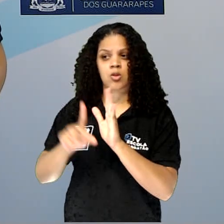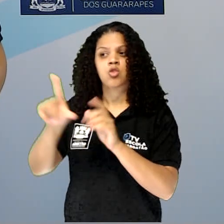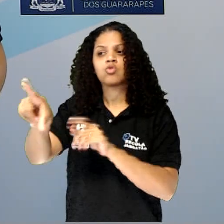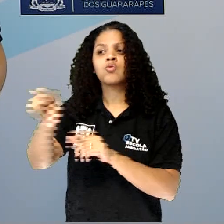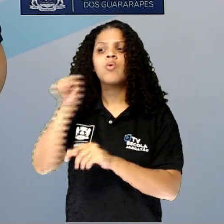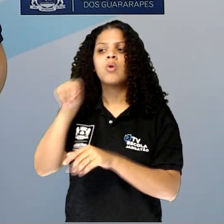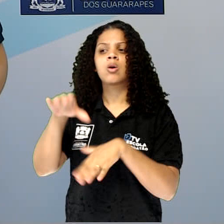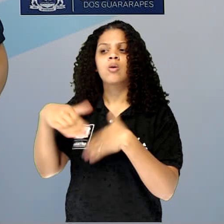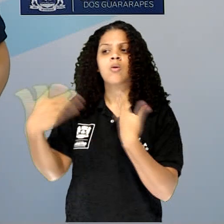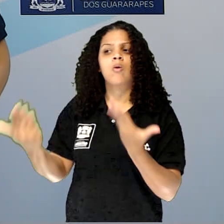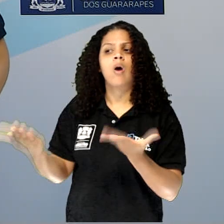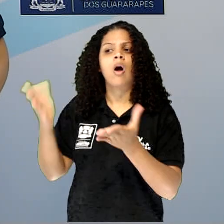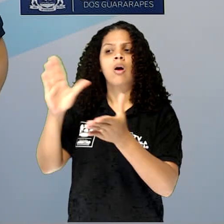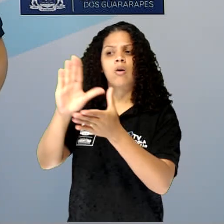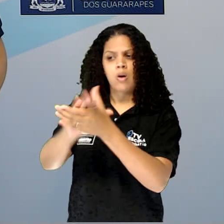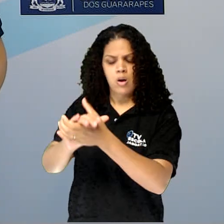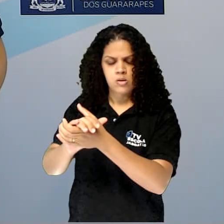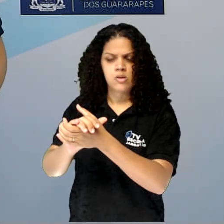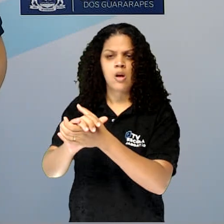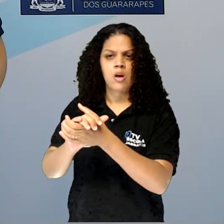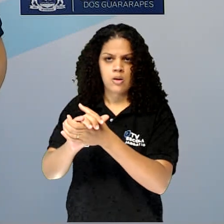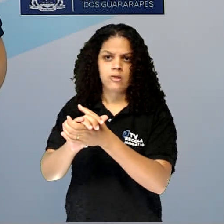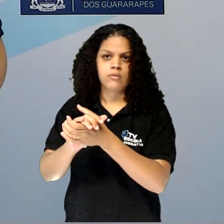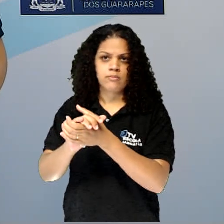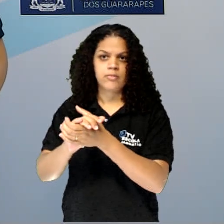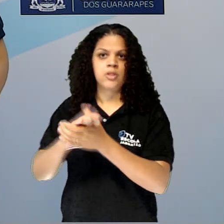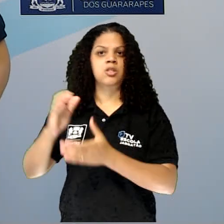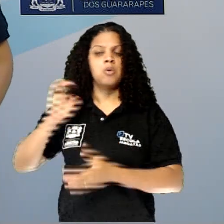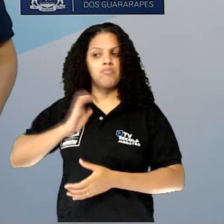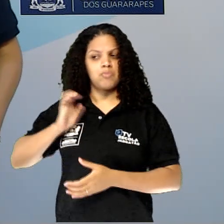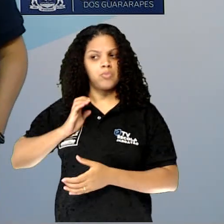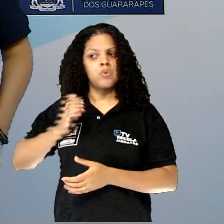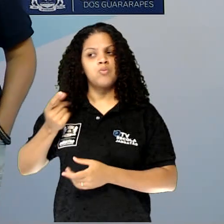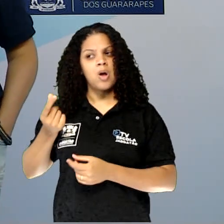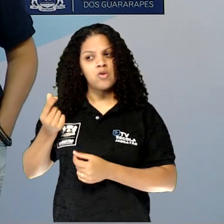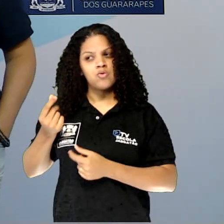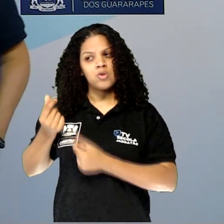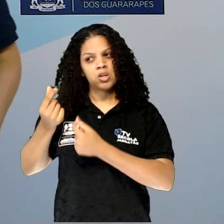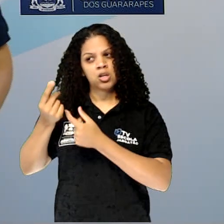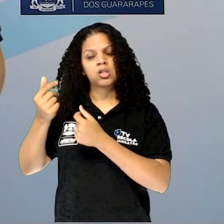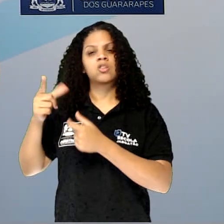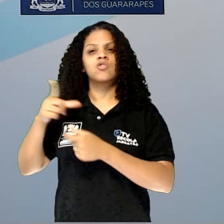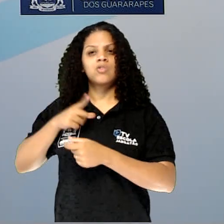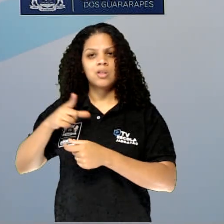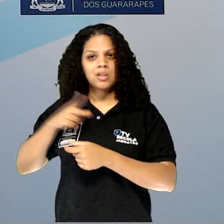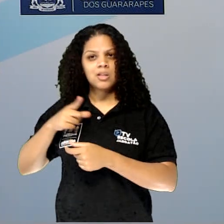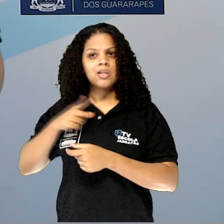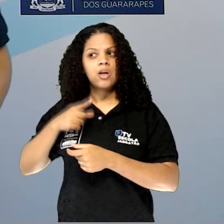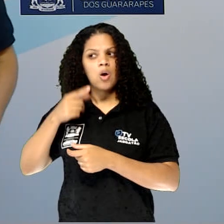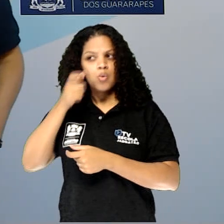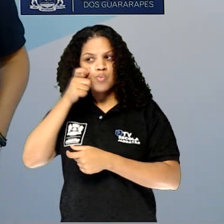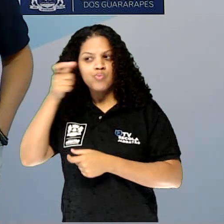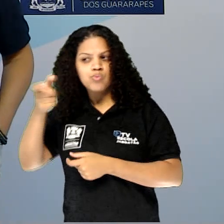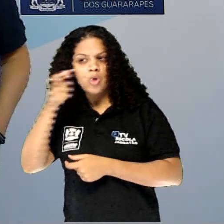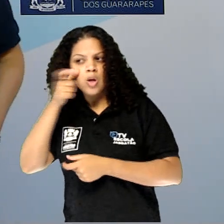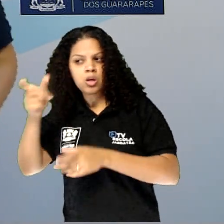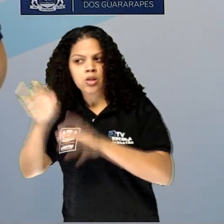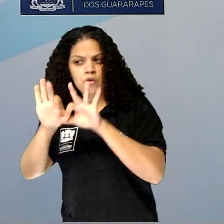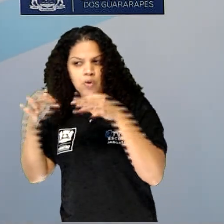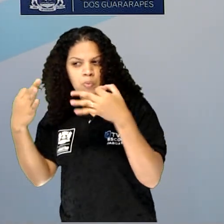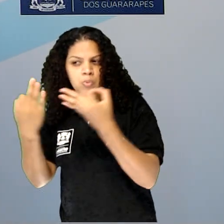sempre presas a esses contratos de acordo com o interesse de cada família.